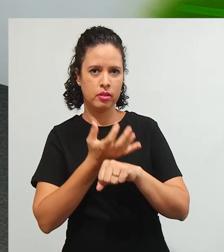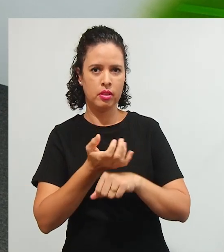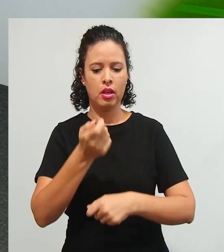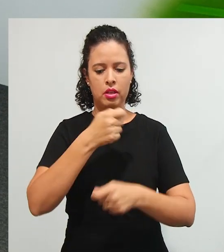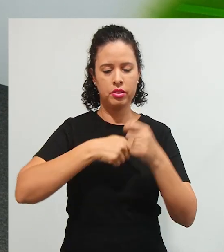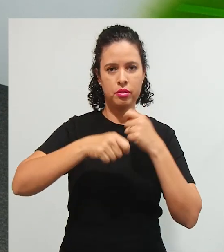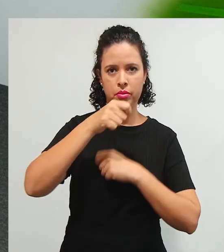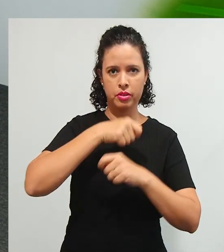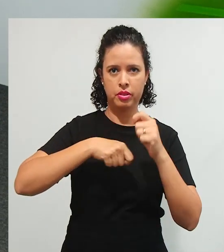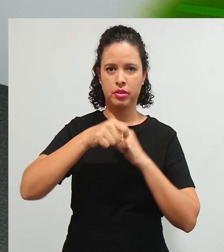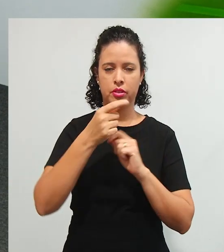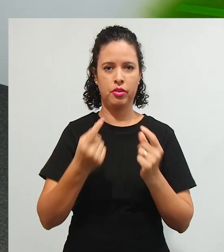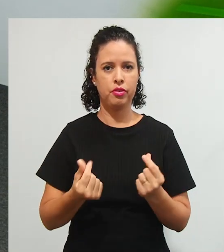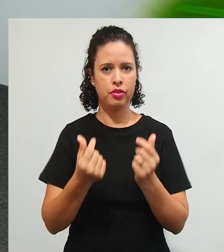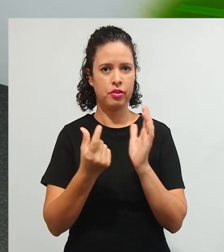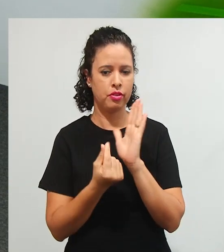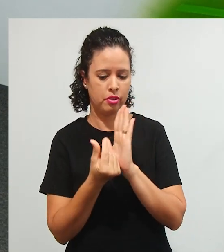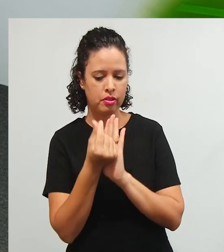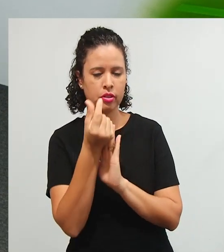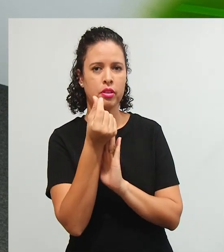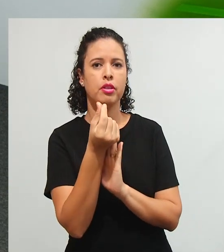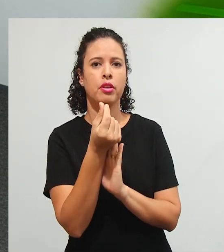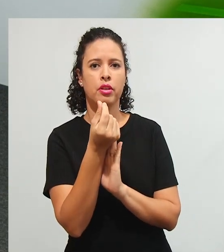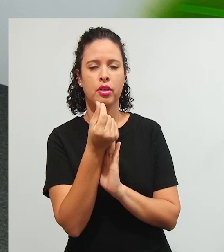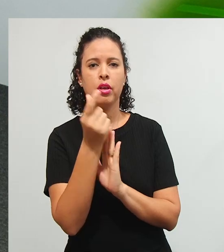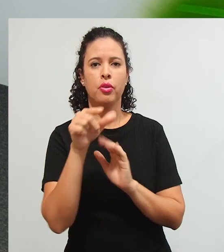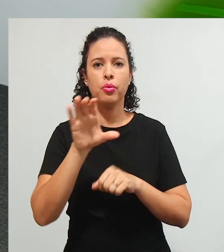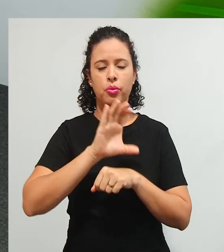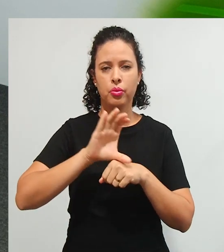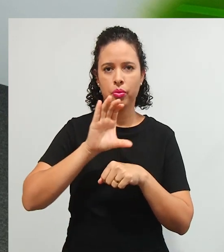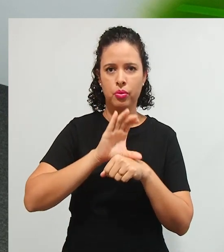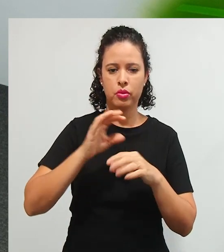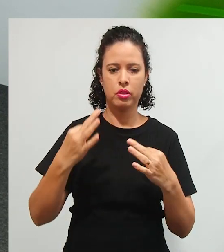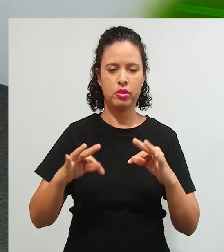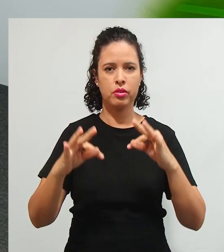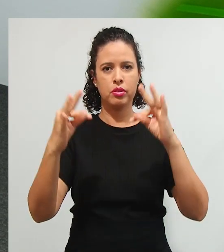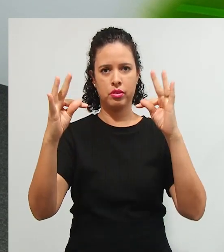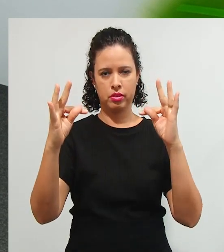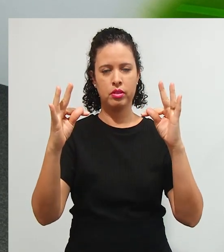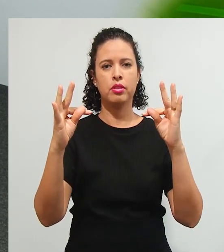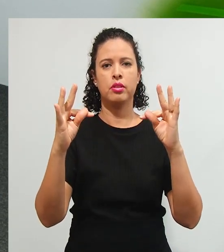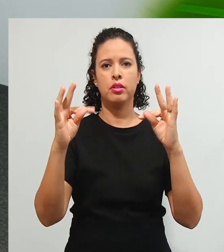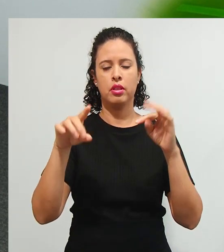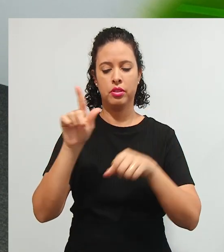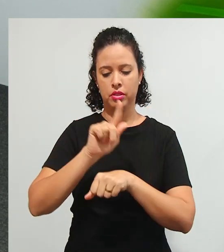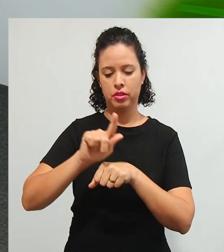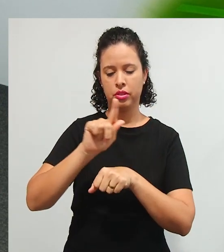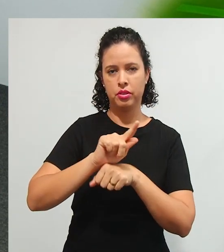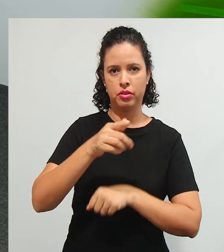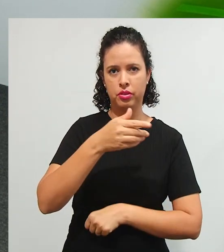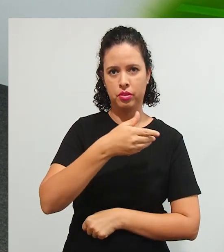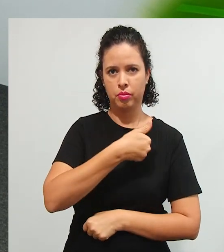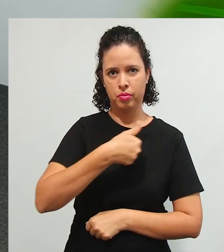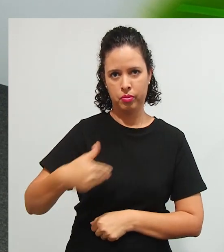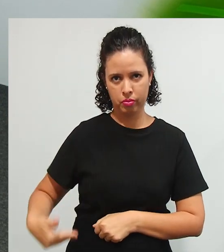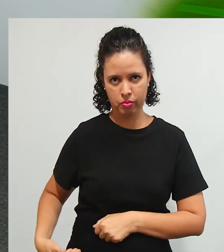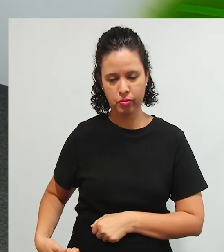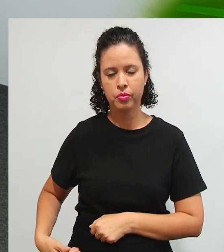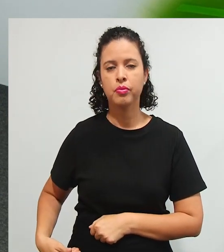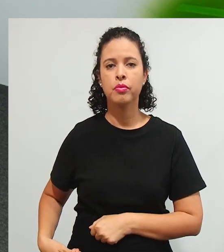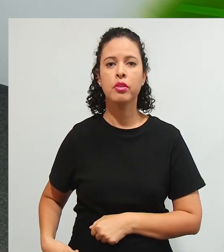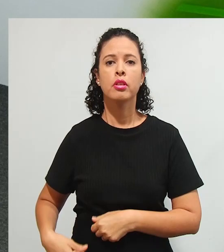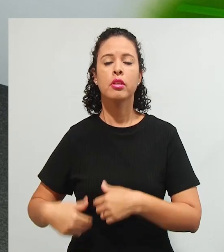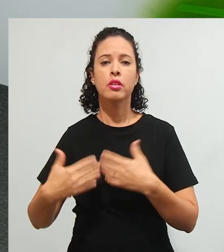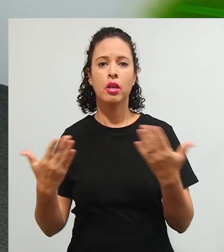de Administração Financeira e Orçamentária do curso de Tecnologia em Gestão Pública.